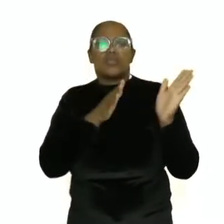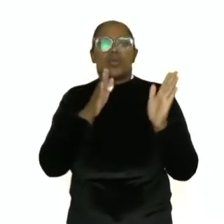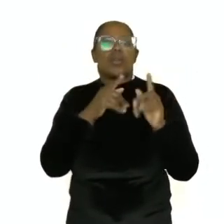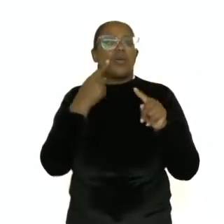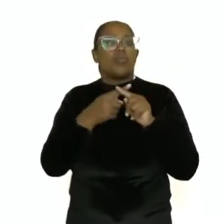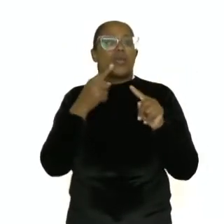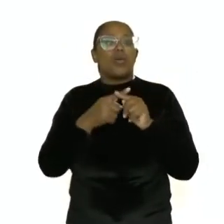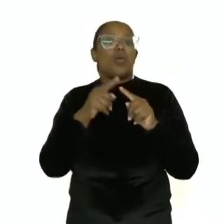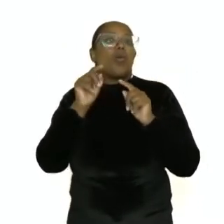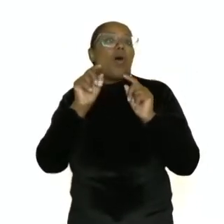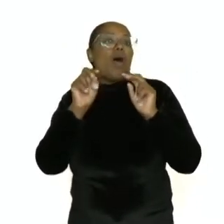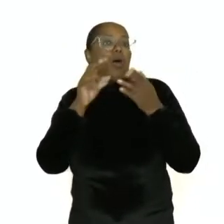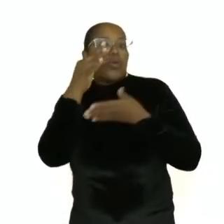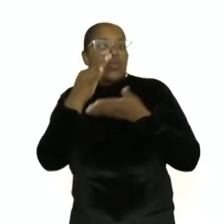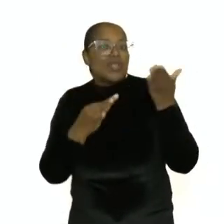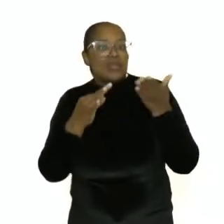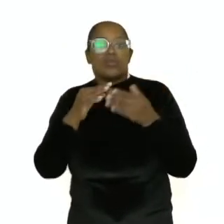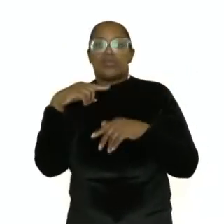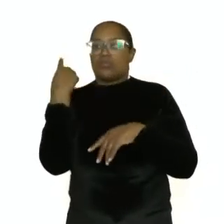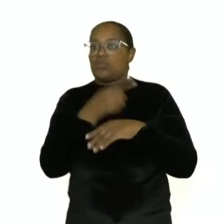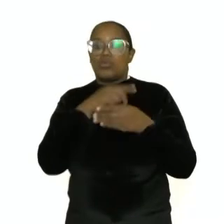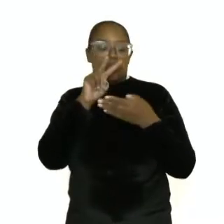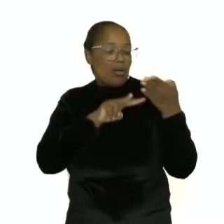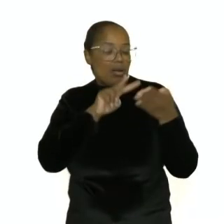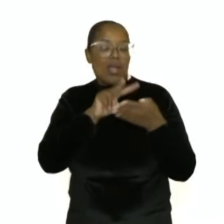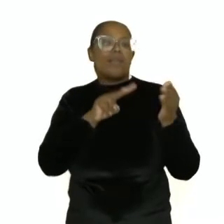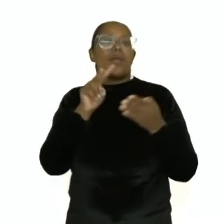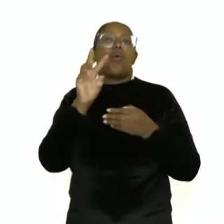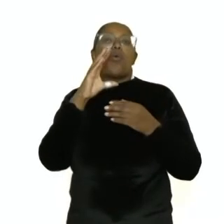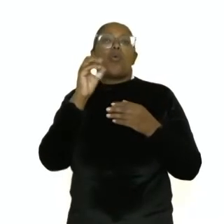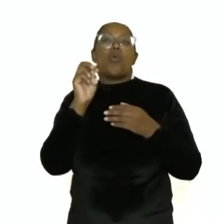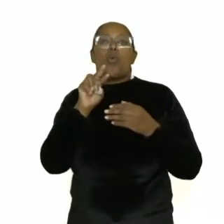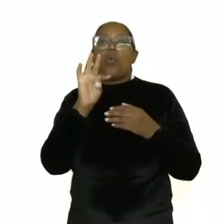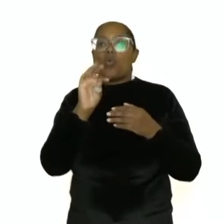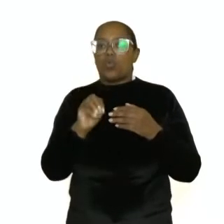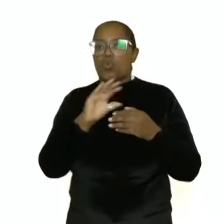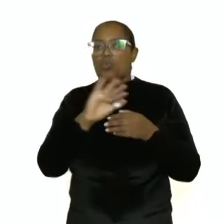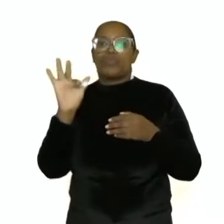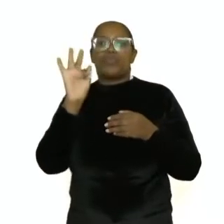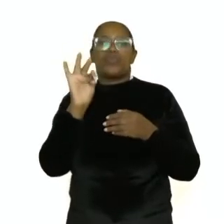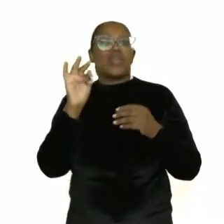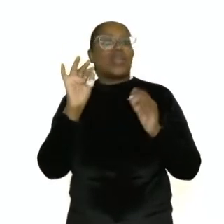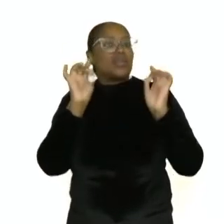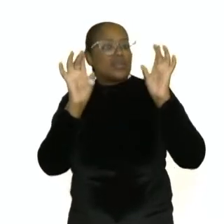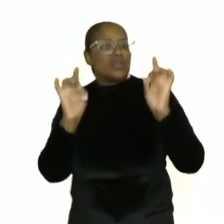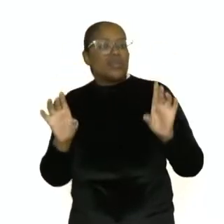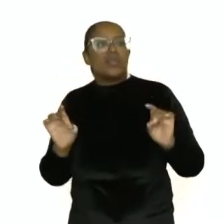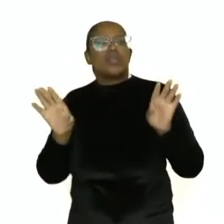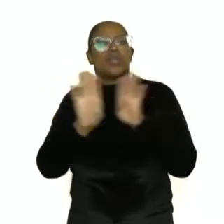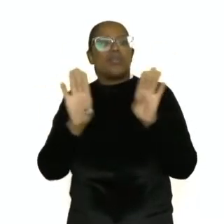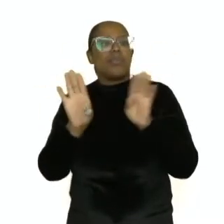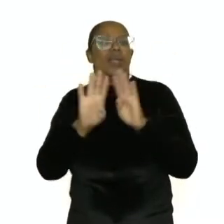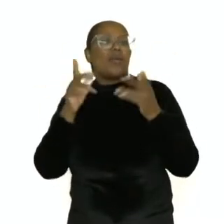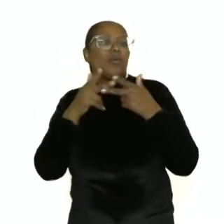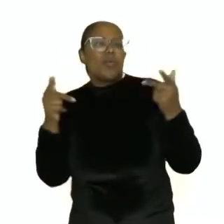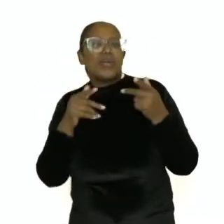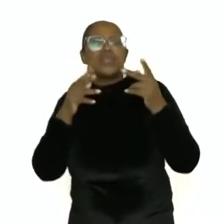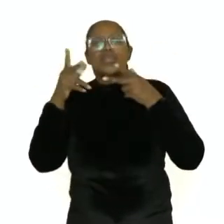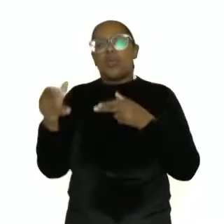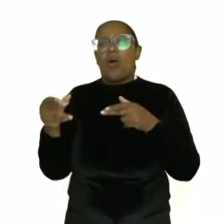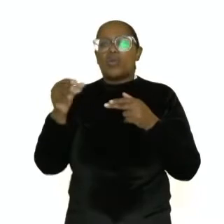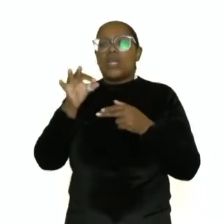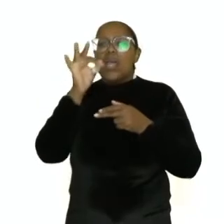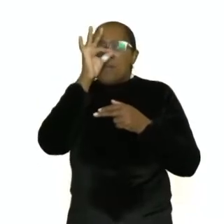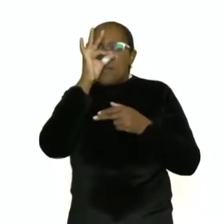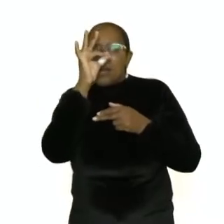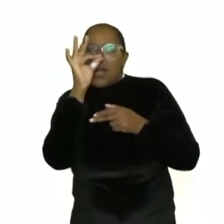lemos acima é um conto fantástico. O que isso quer dizer? Também chamado de realismo mágico ou realismo